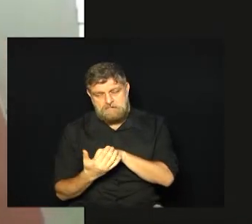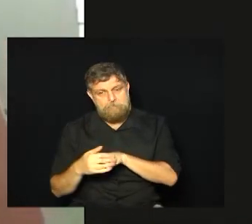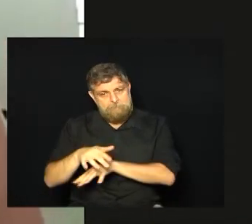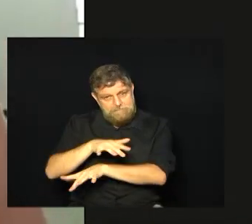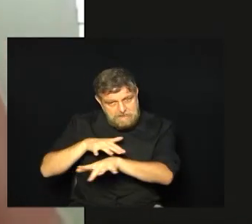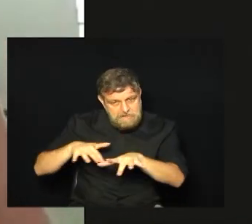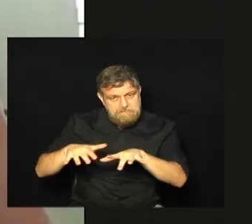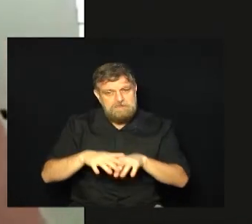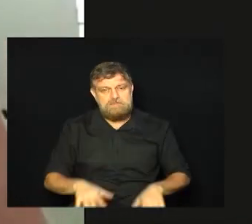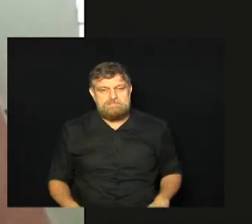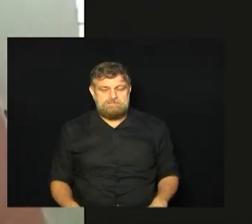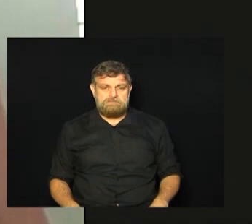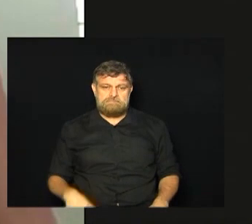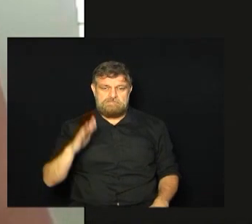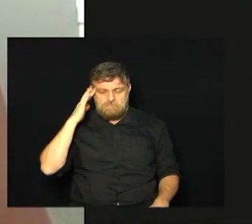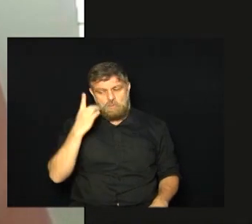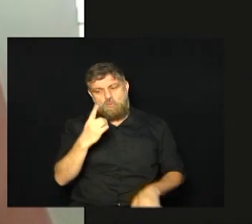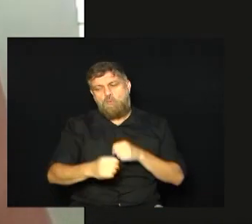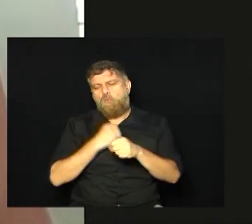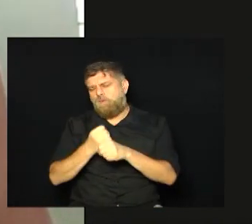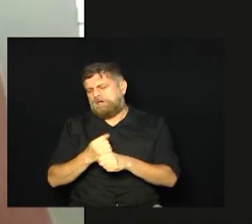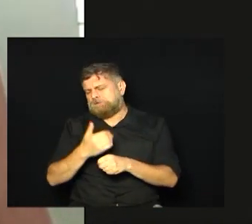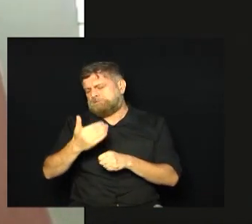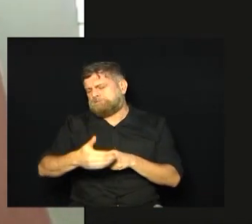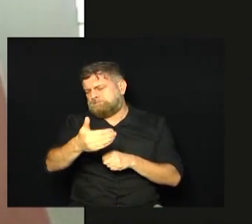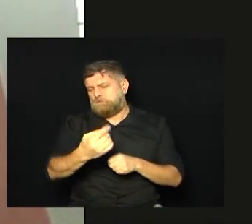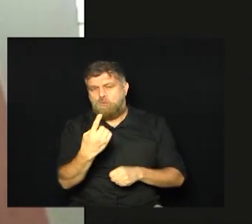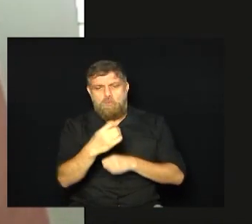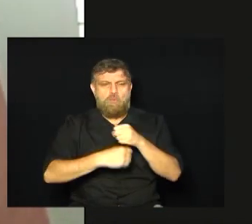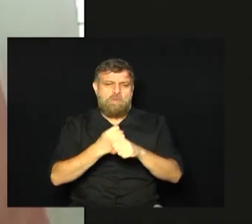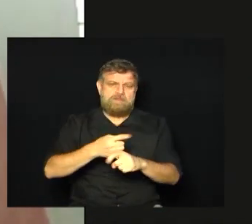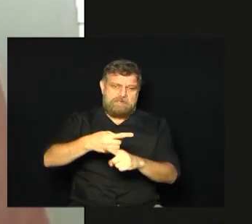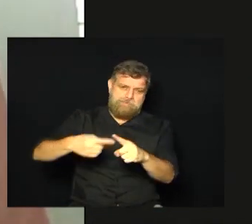para talvez daqui a 1 ano, 1 ano e meio.